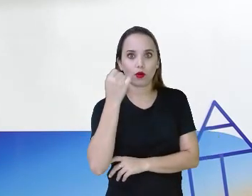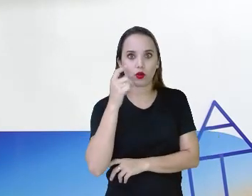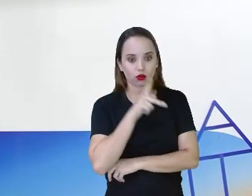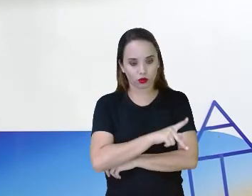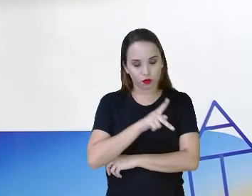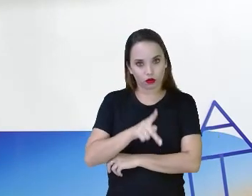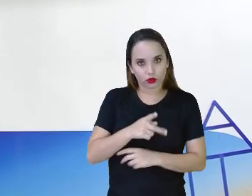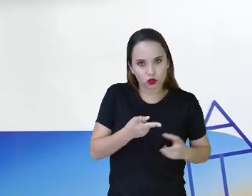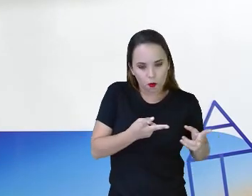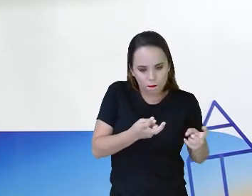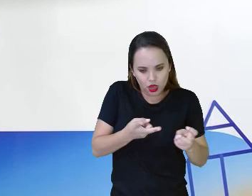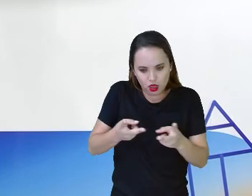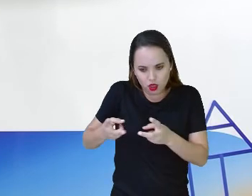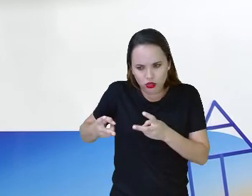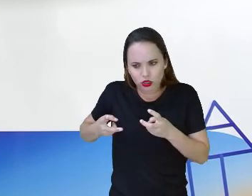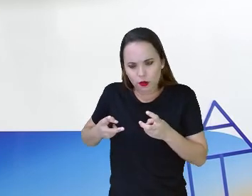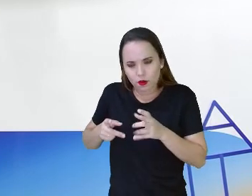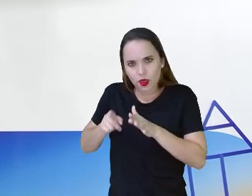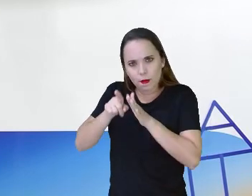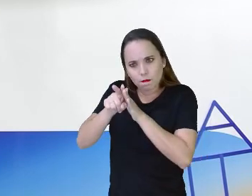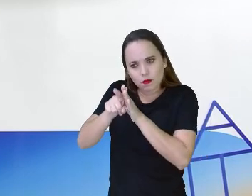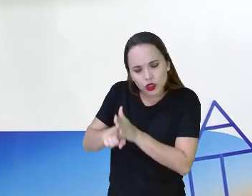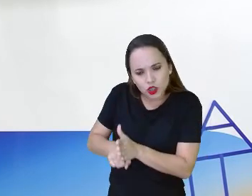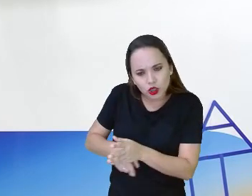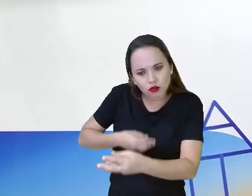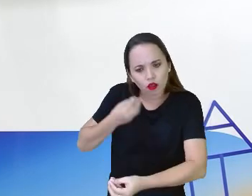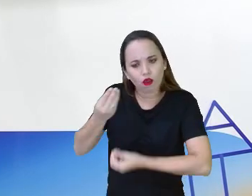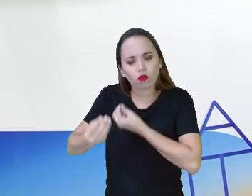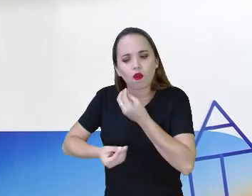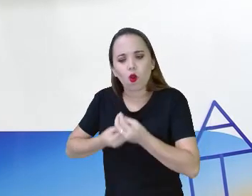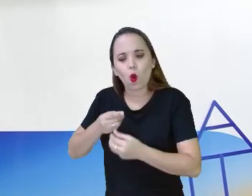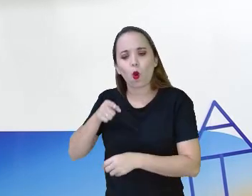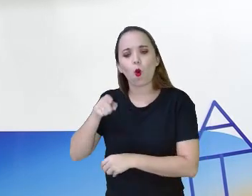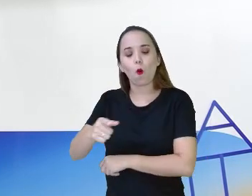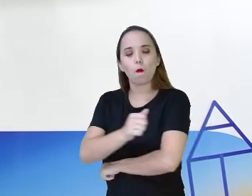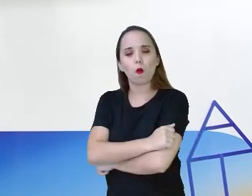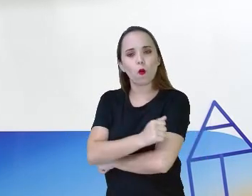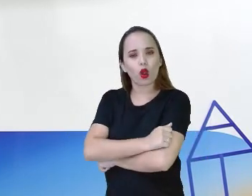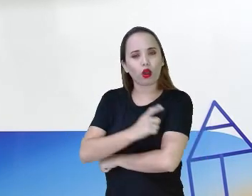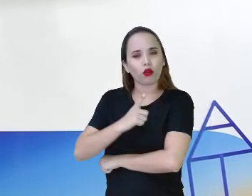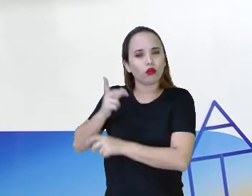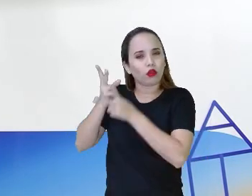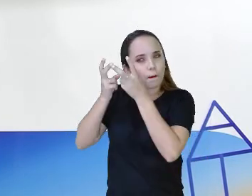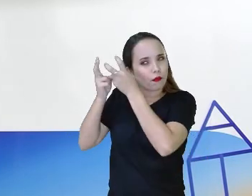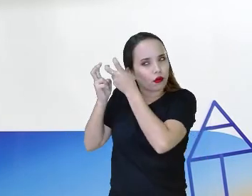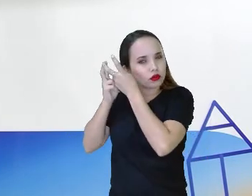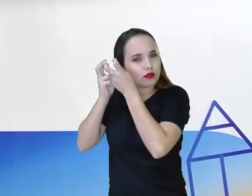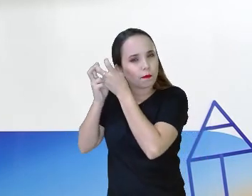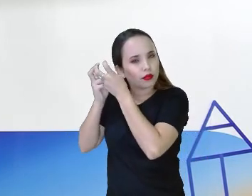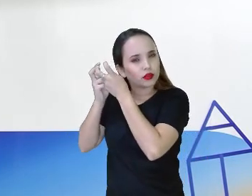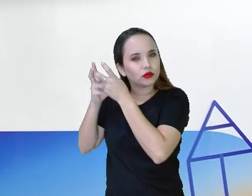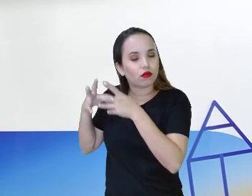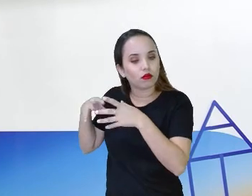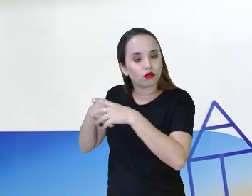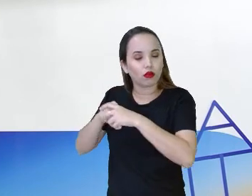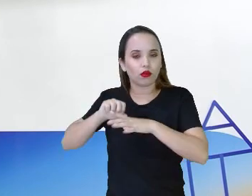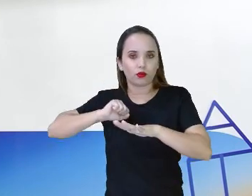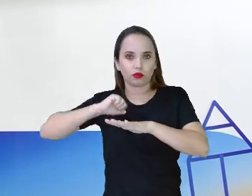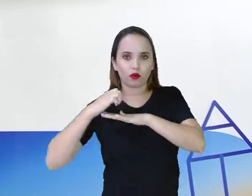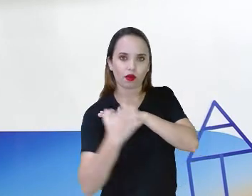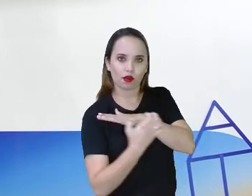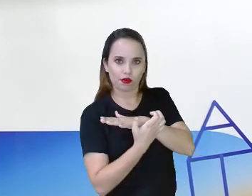ou pesquise como está essa percepção auditiva do seu aluno, do aluno no atendimento